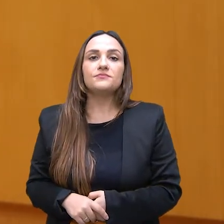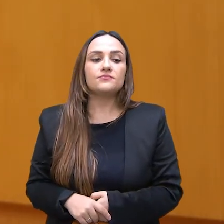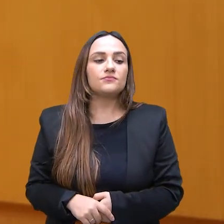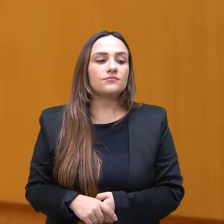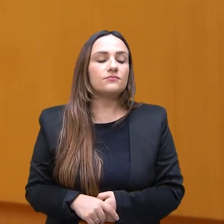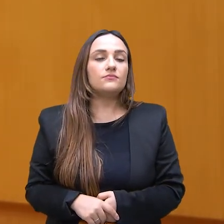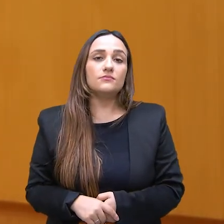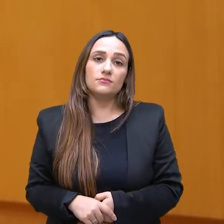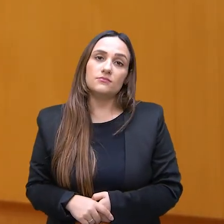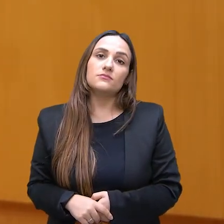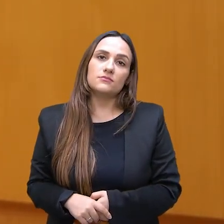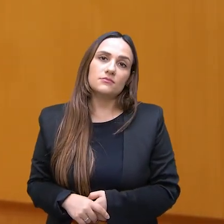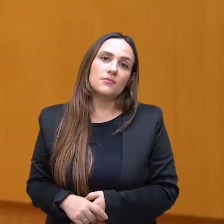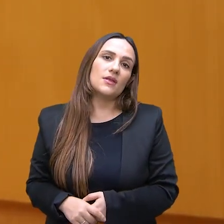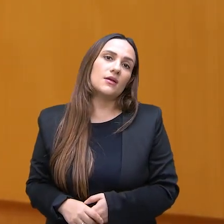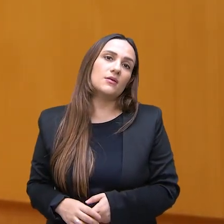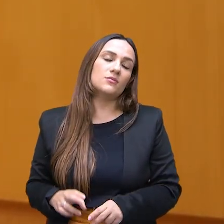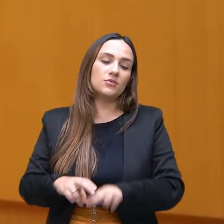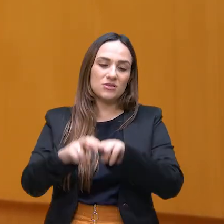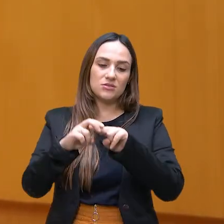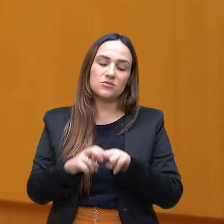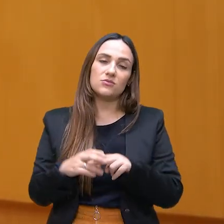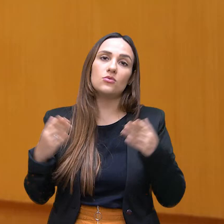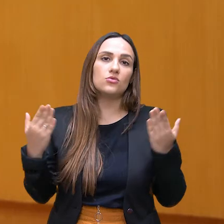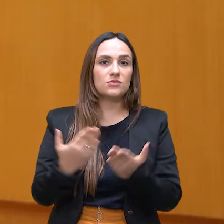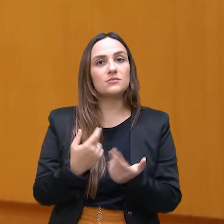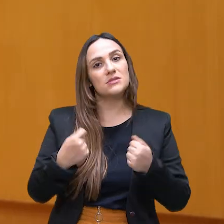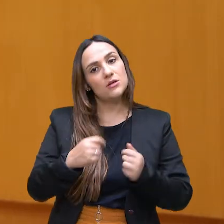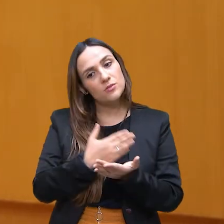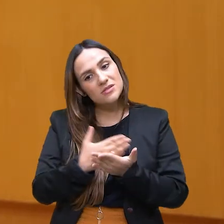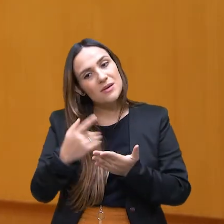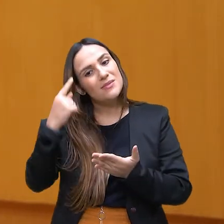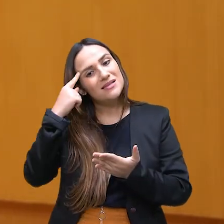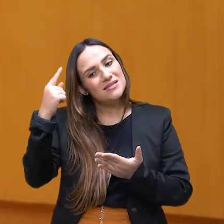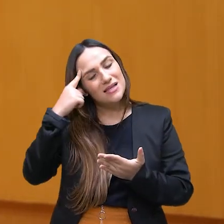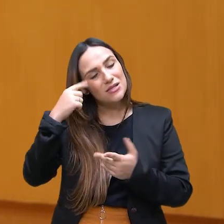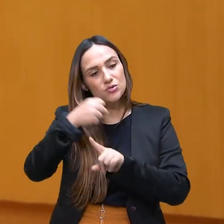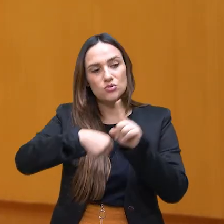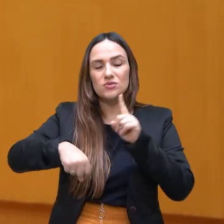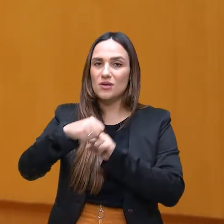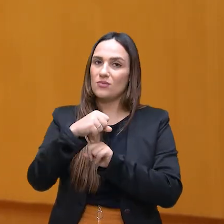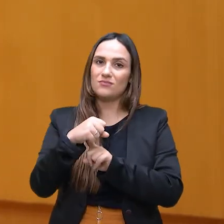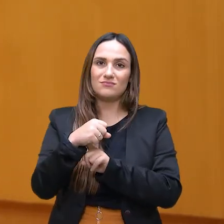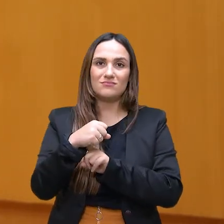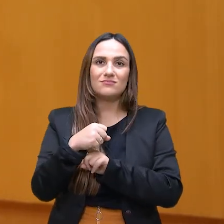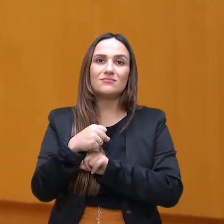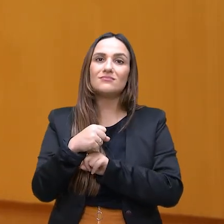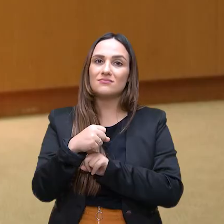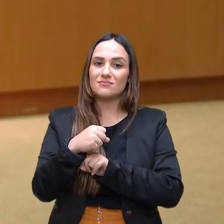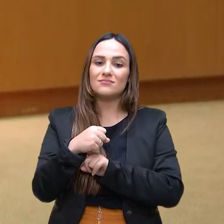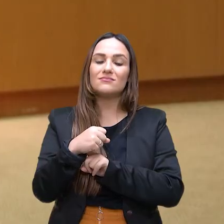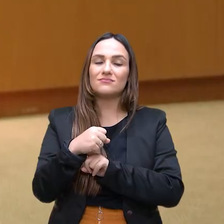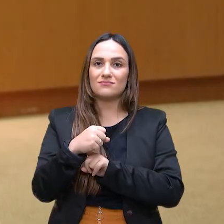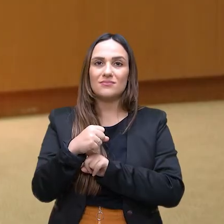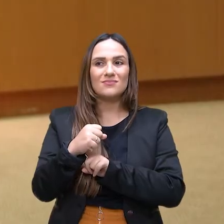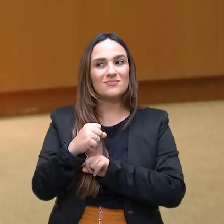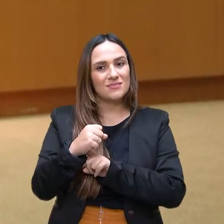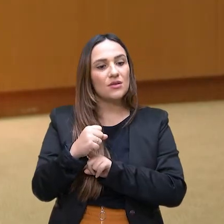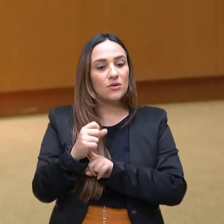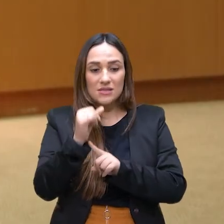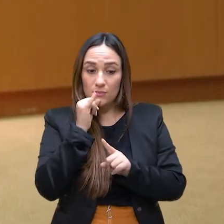englobada, mais filosófica, seria realmente de pensar no coletivo, mesmo cuidando de um